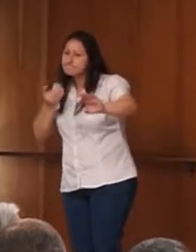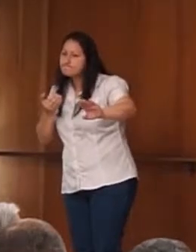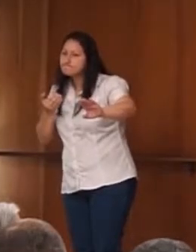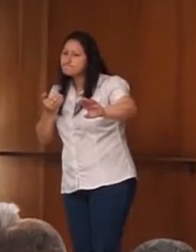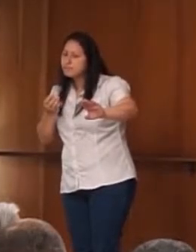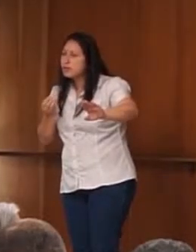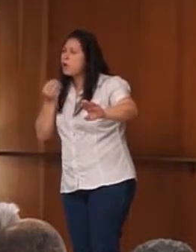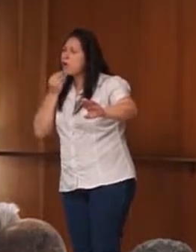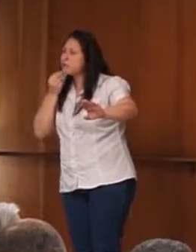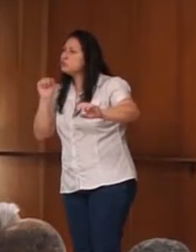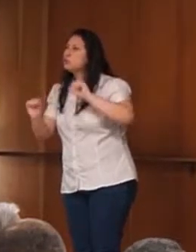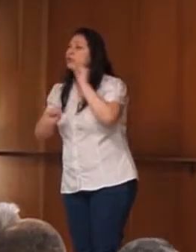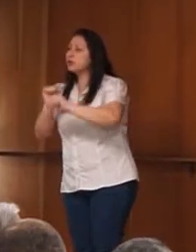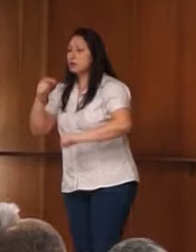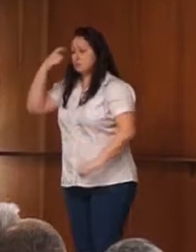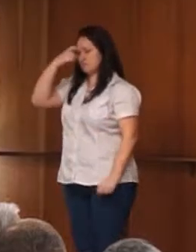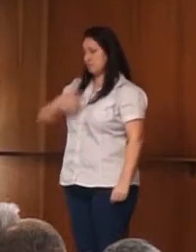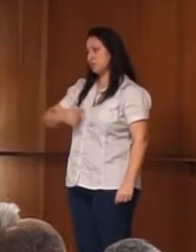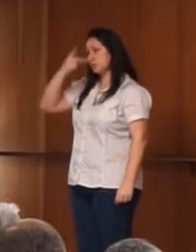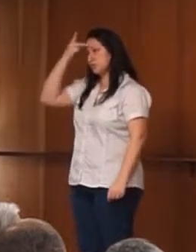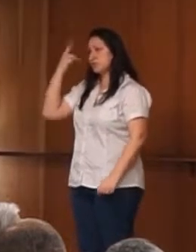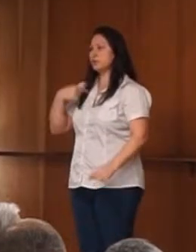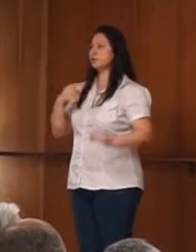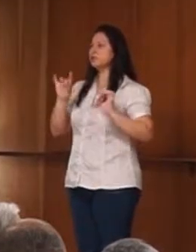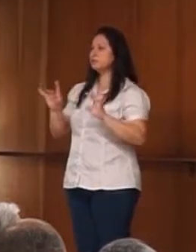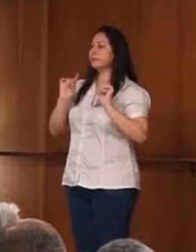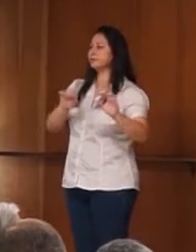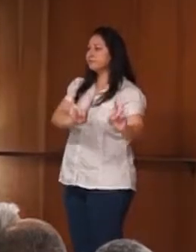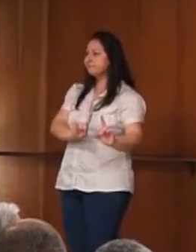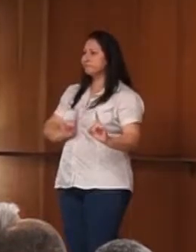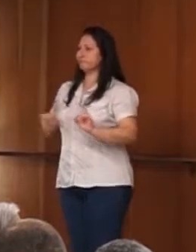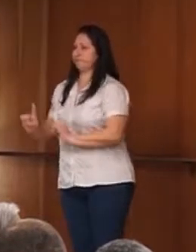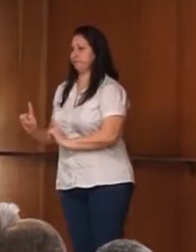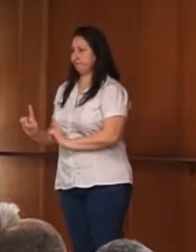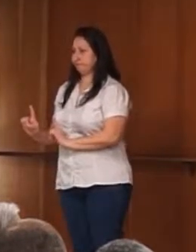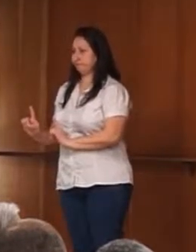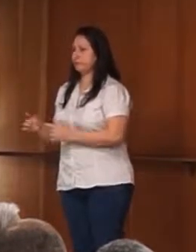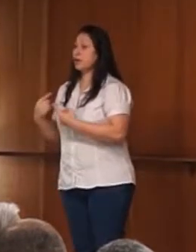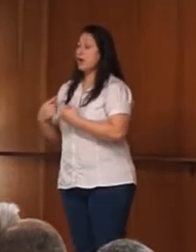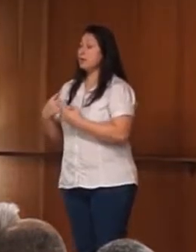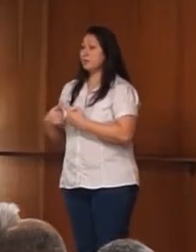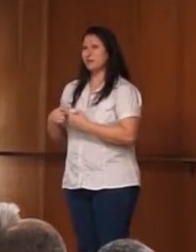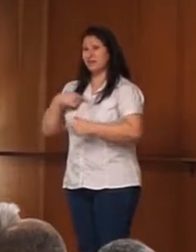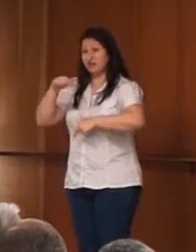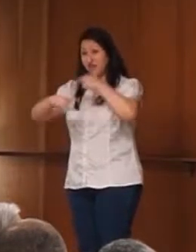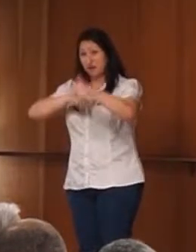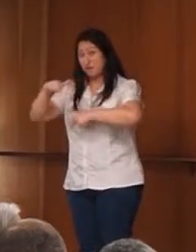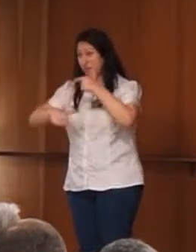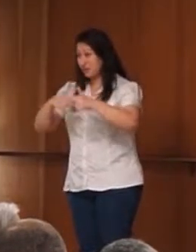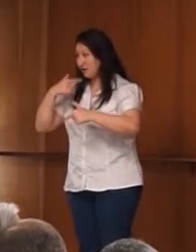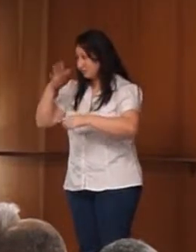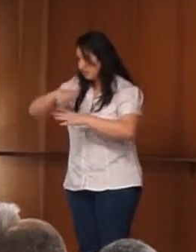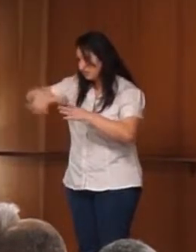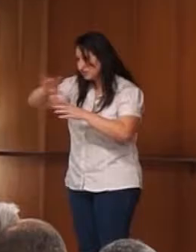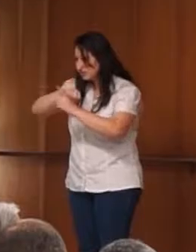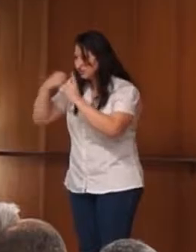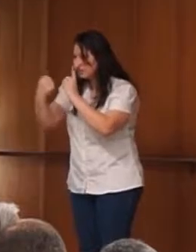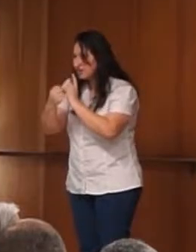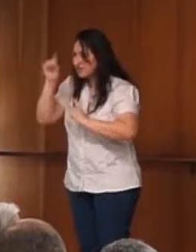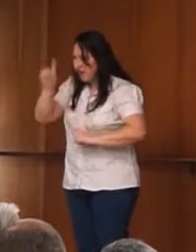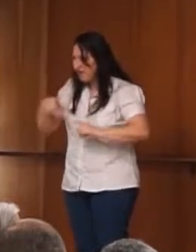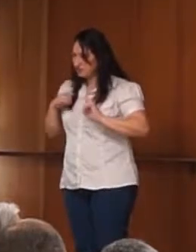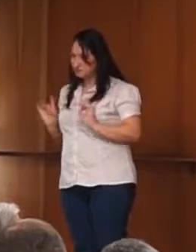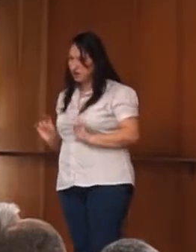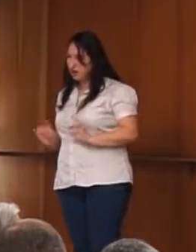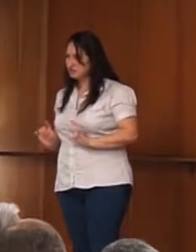que eu me tornei uma exceção dentro. E a gente não trabalha numa sociedade com exceções.